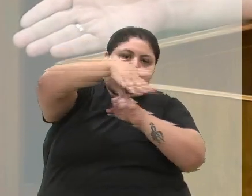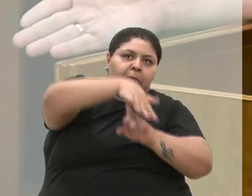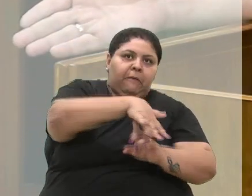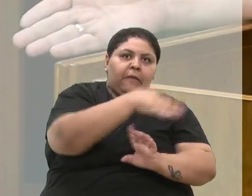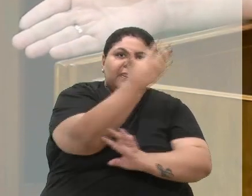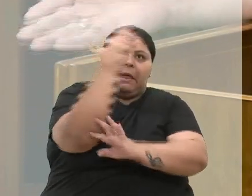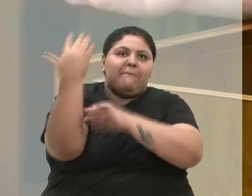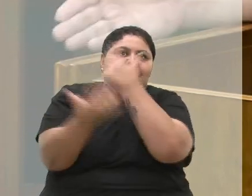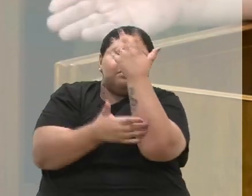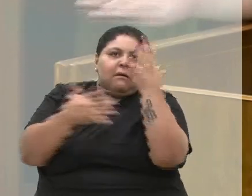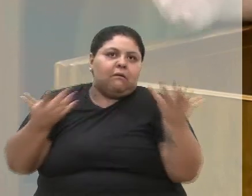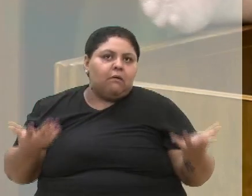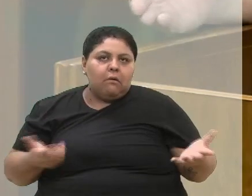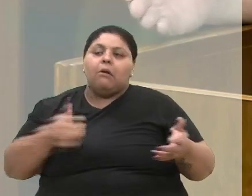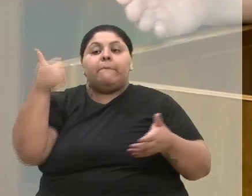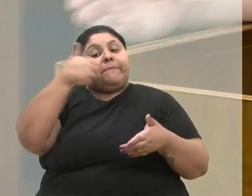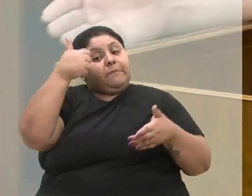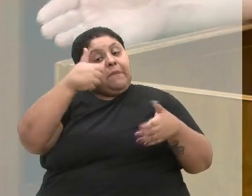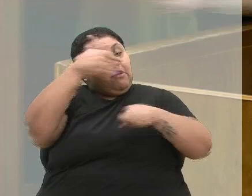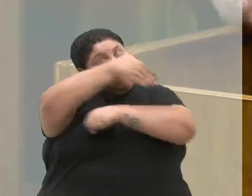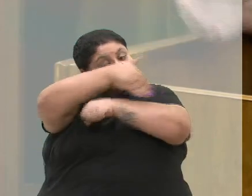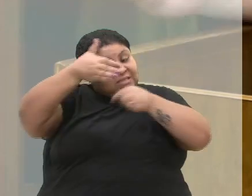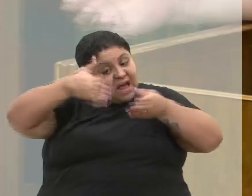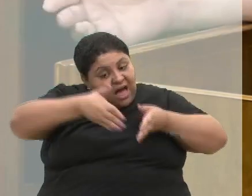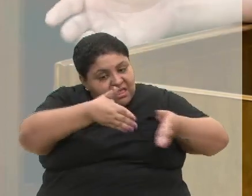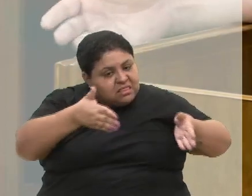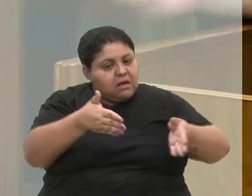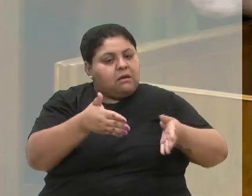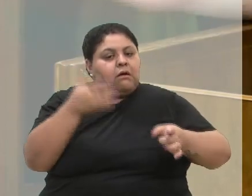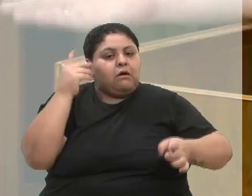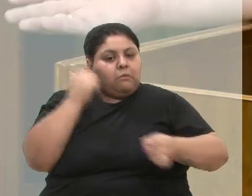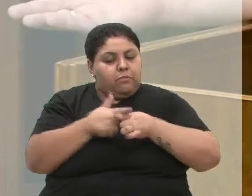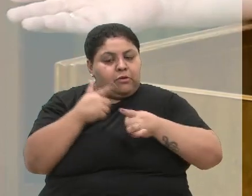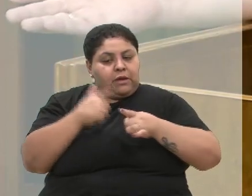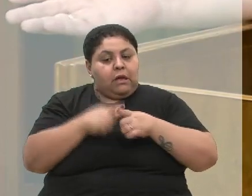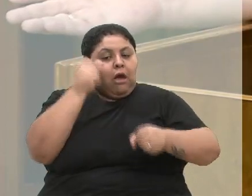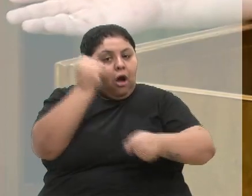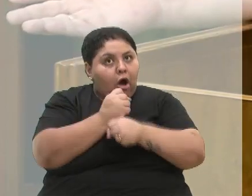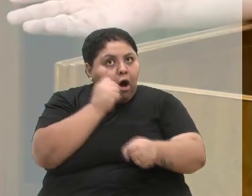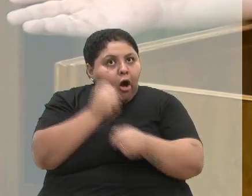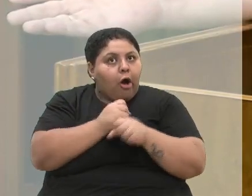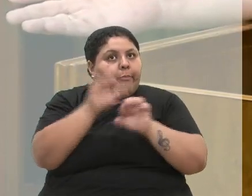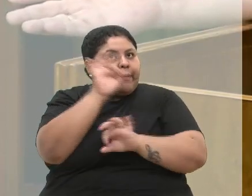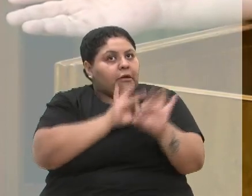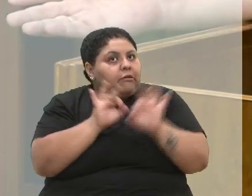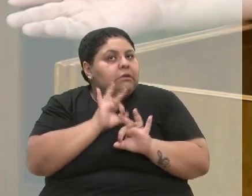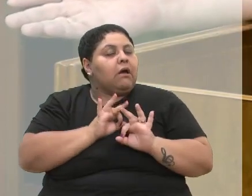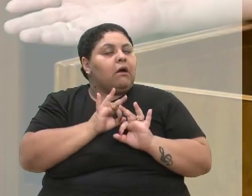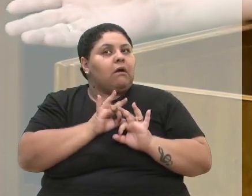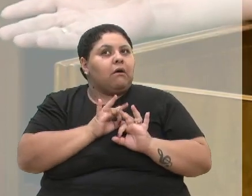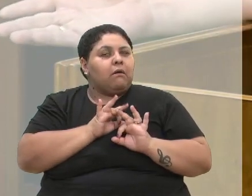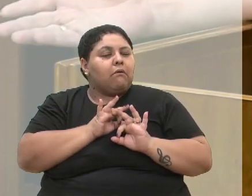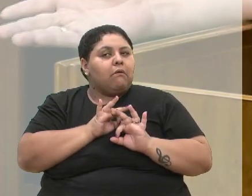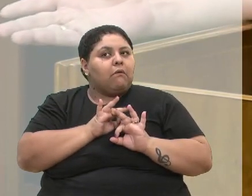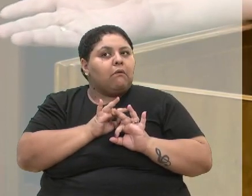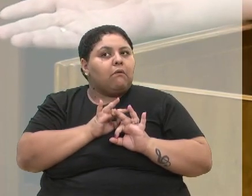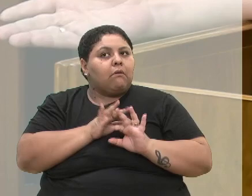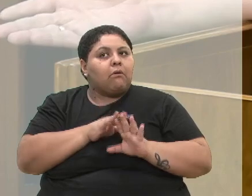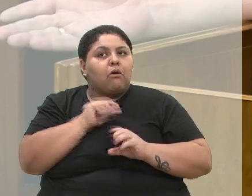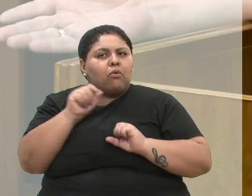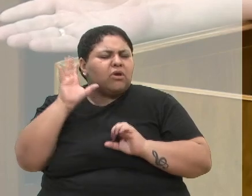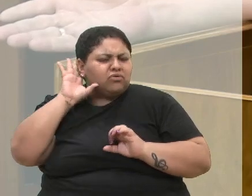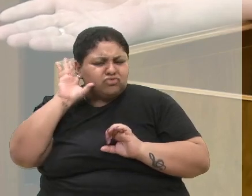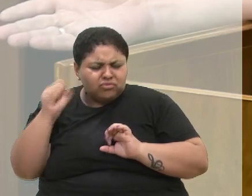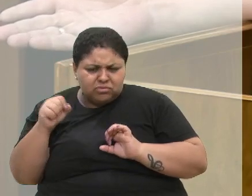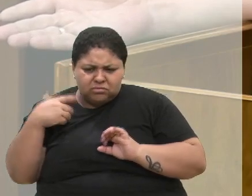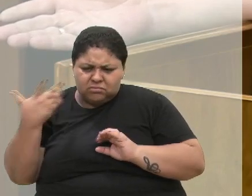estrada, pelo que eu entendo que tem que ter condições de as carretas levar material, enfim, para poder fazer a construção. E aí, o que eu